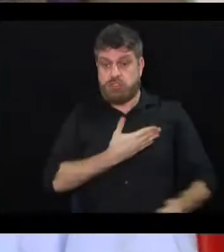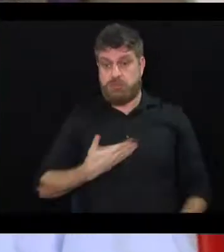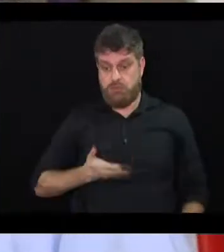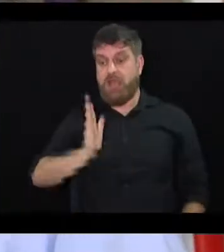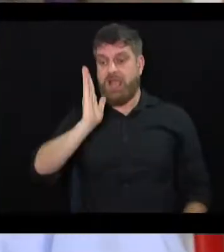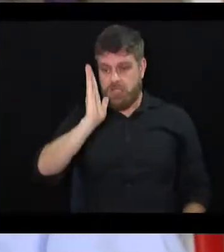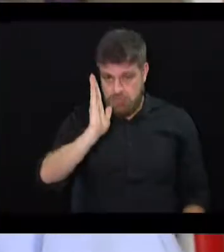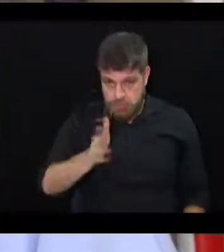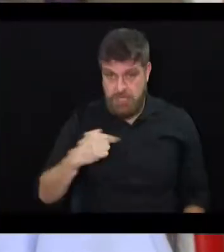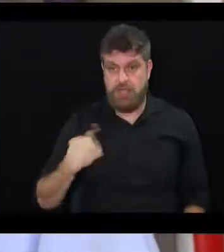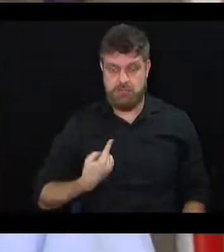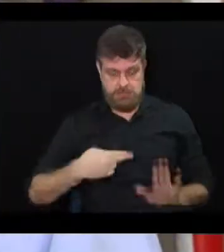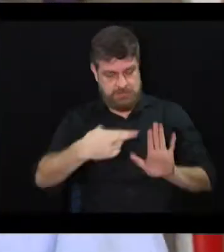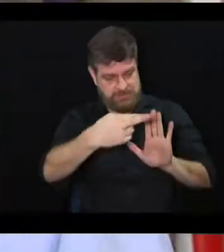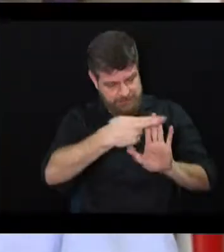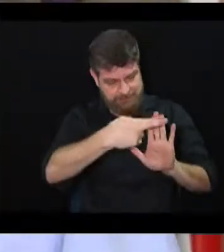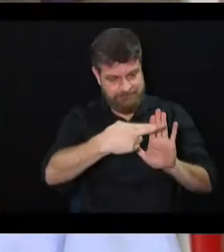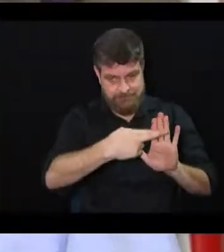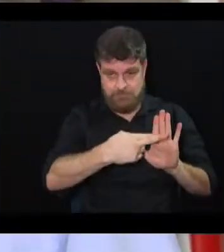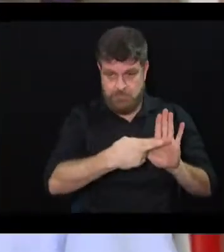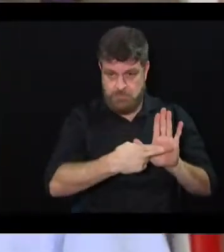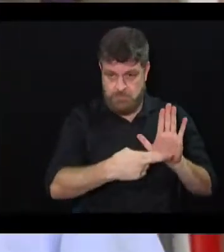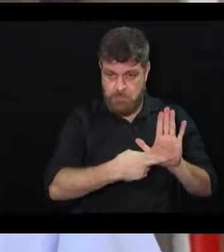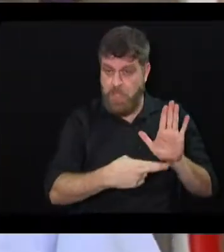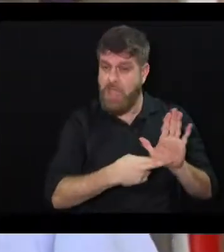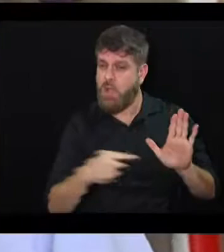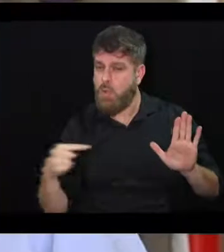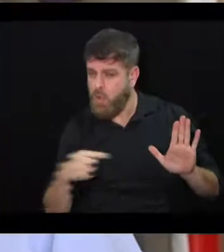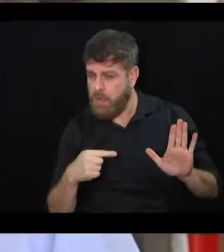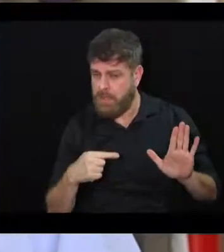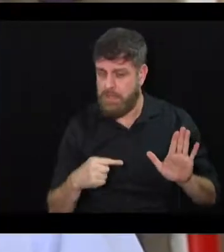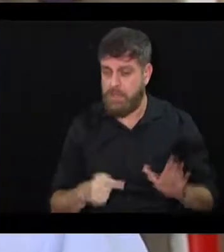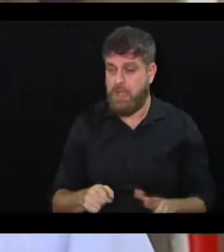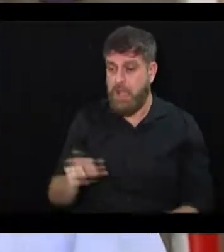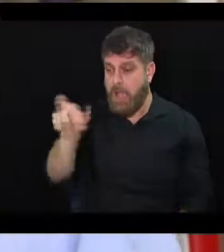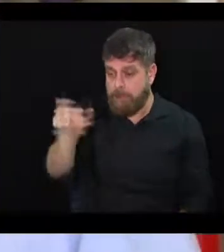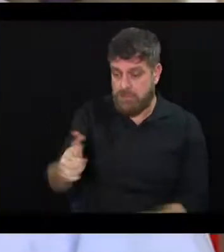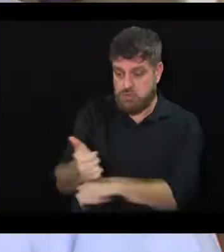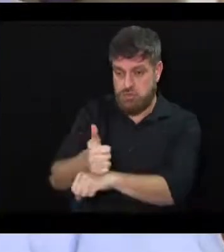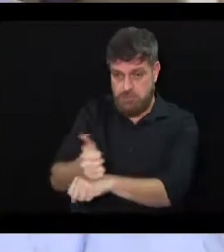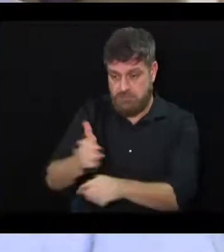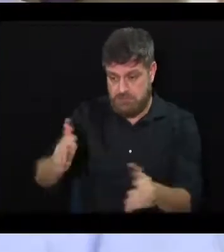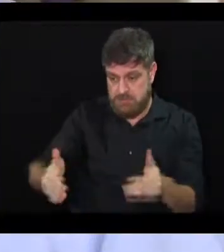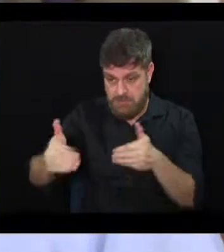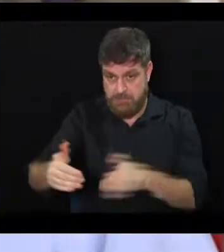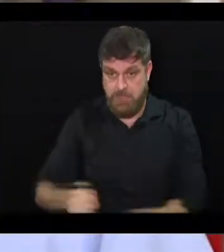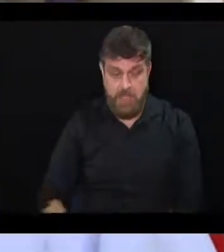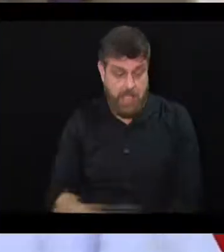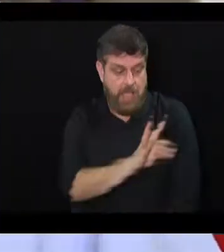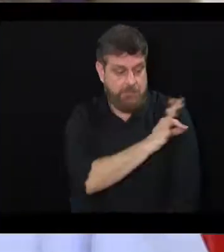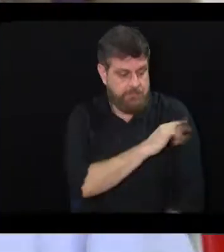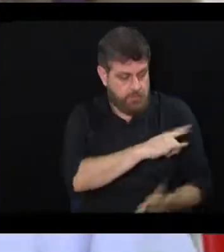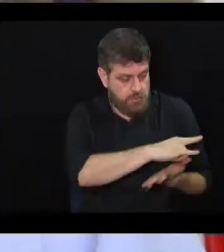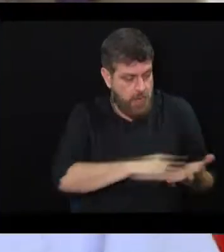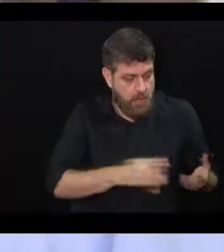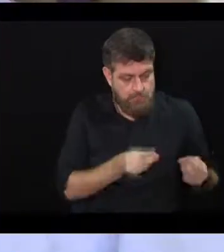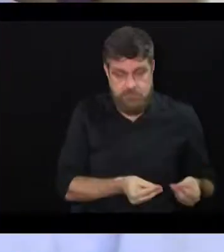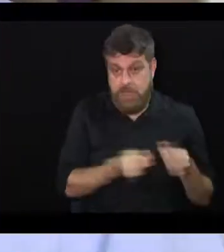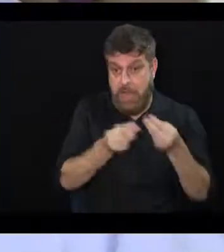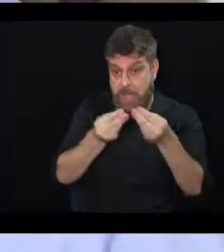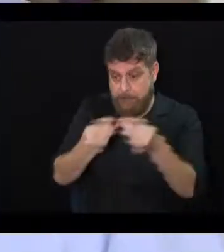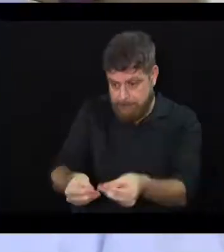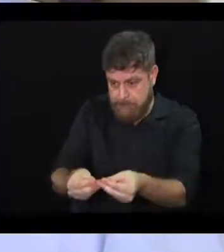estamos regulamentando a possibilidade da prefeitura autorizar o alvará